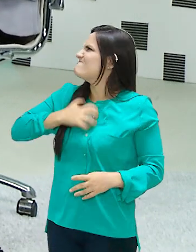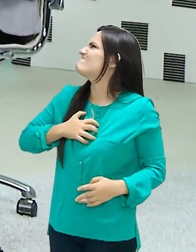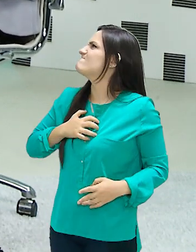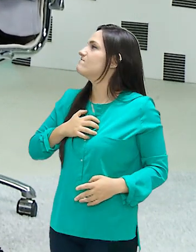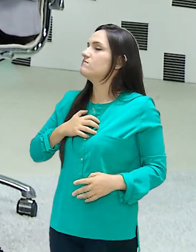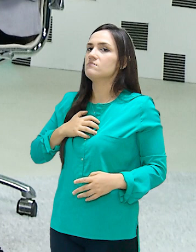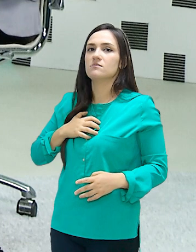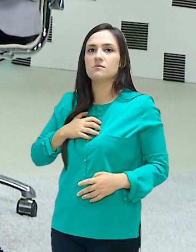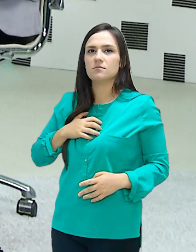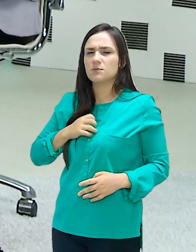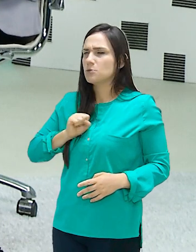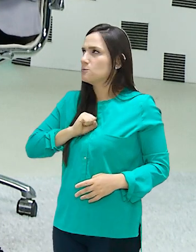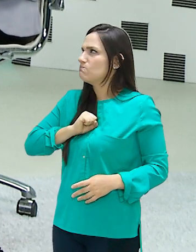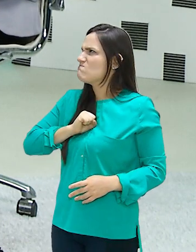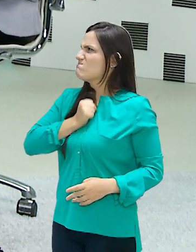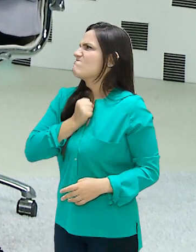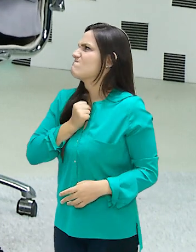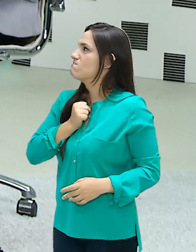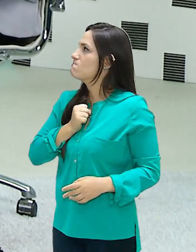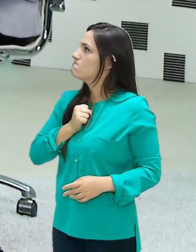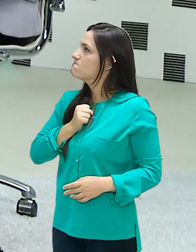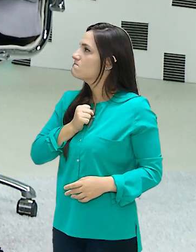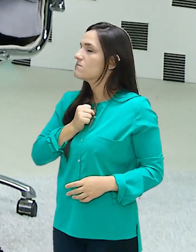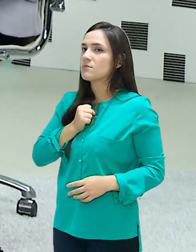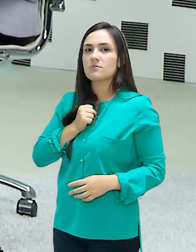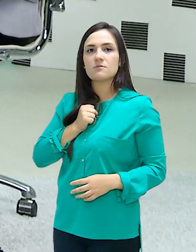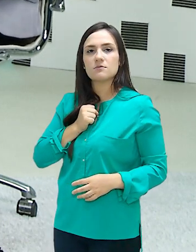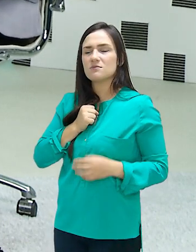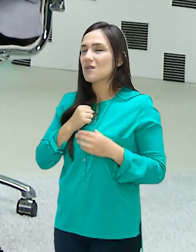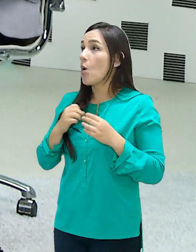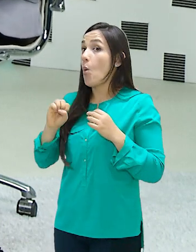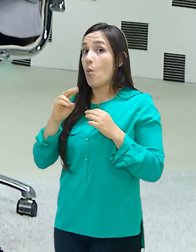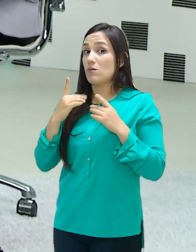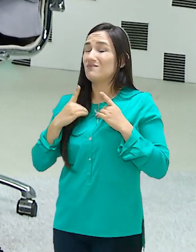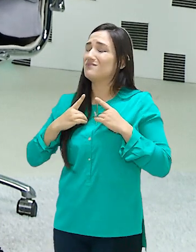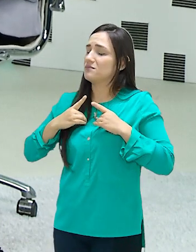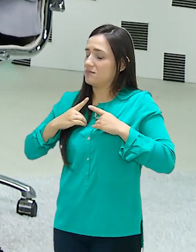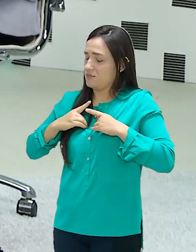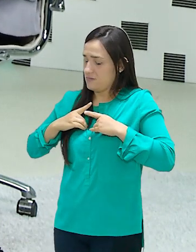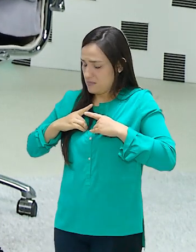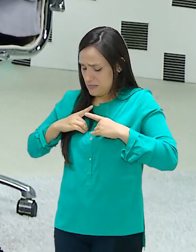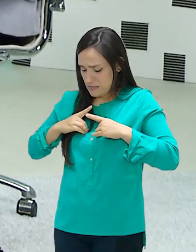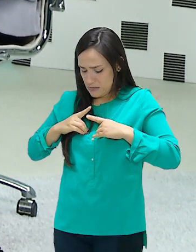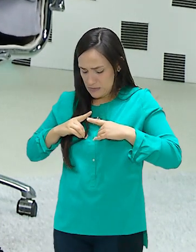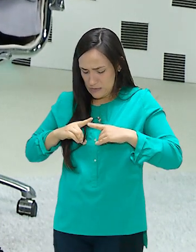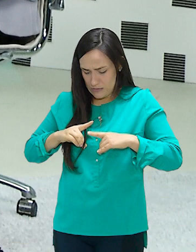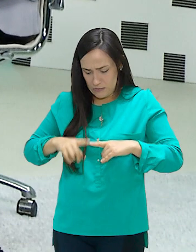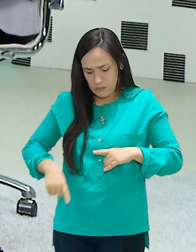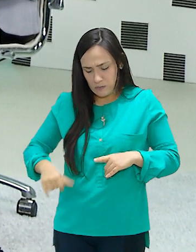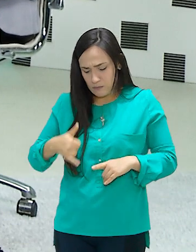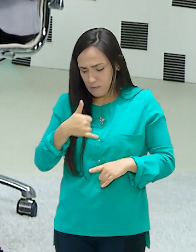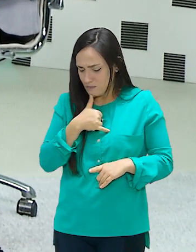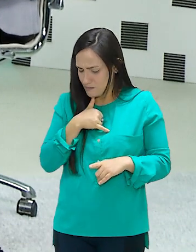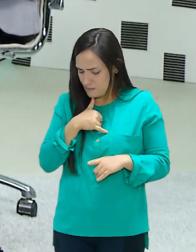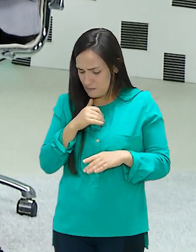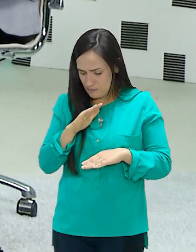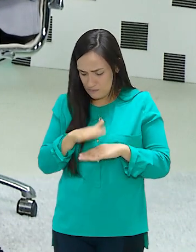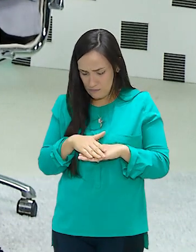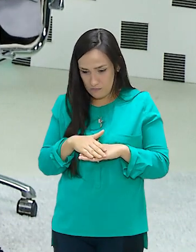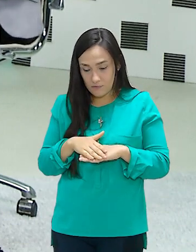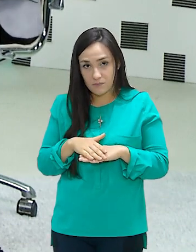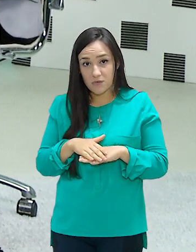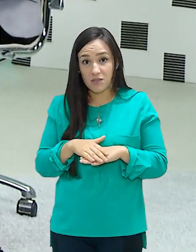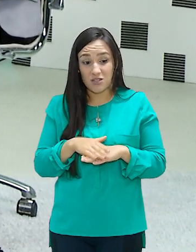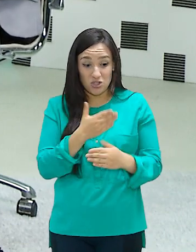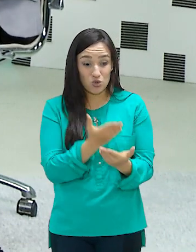raiva, eles começam a ficar com ódio, eles começam a ficar depressivo, eles começam a ter uma baixa